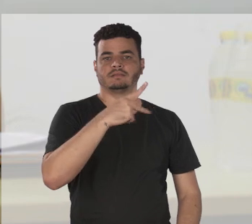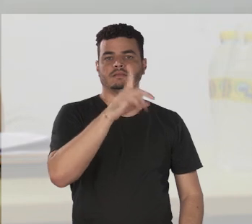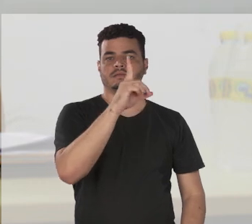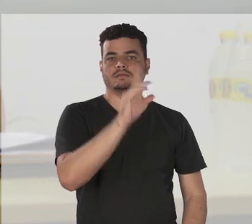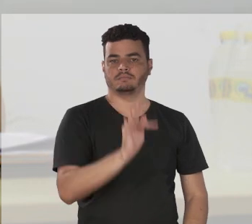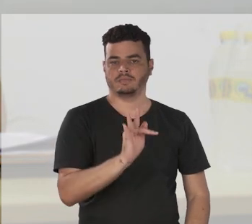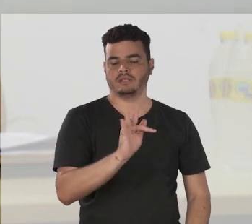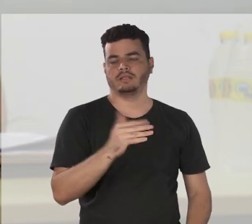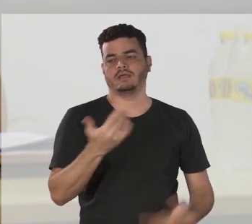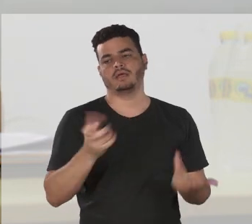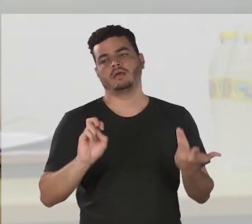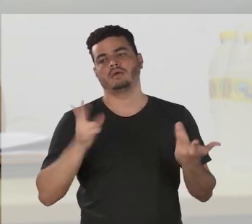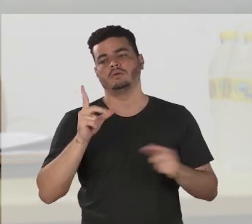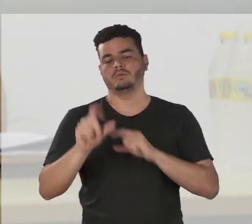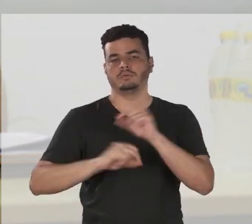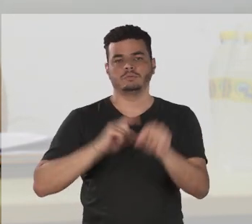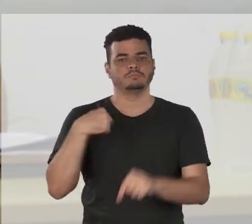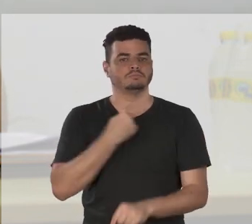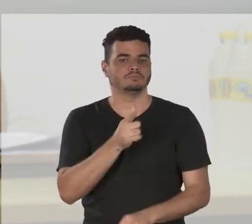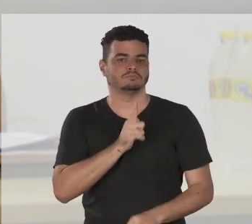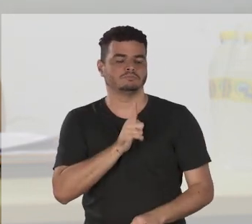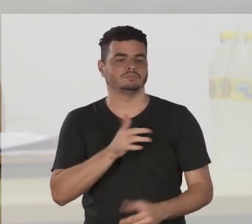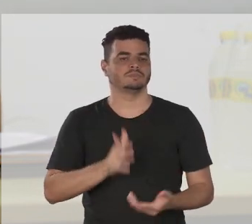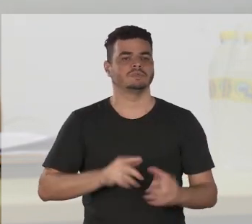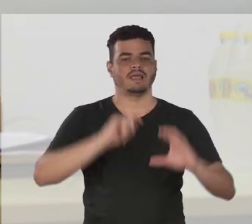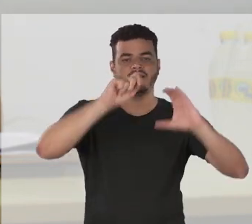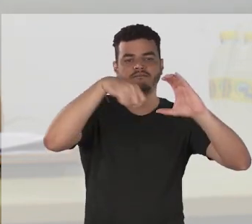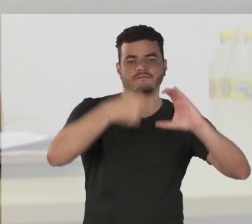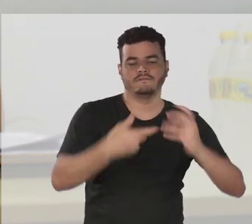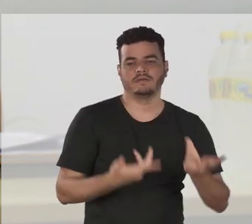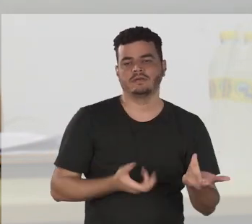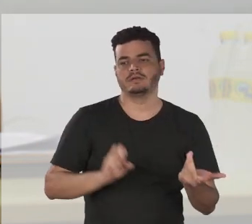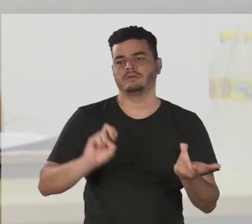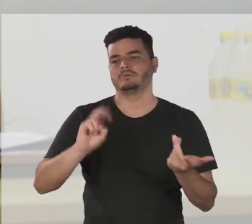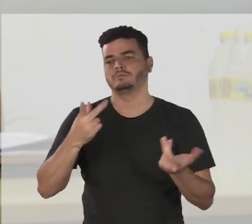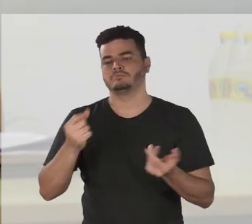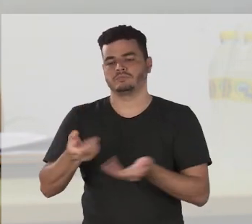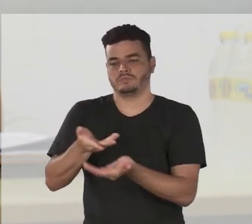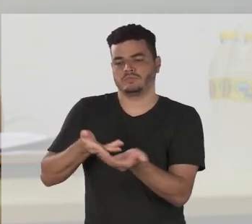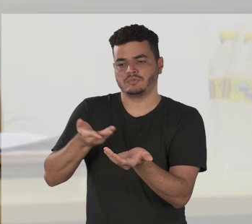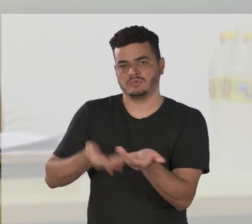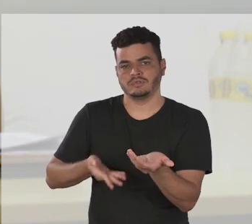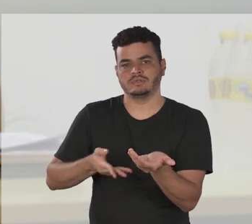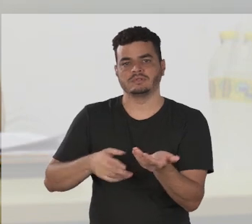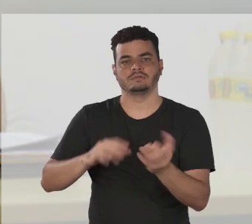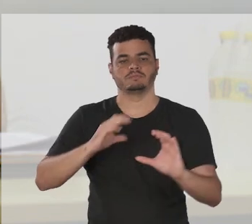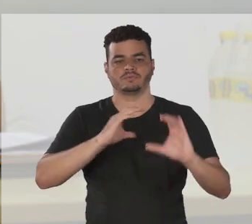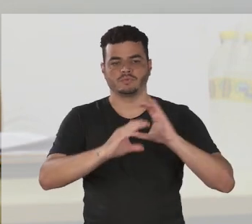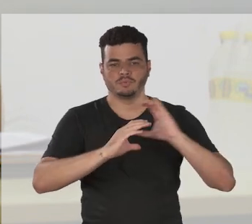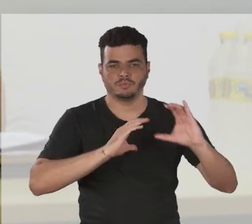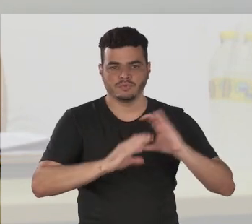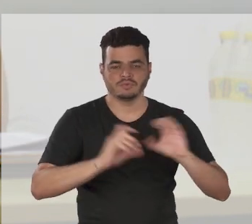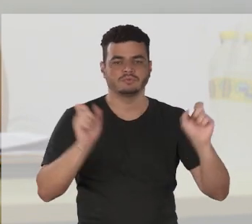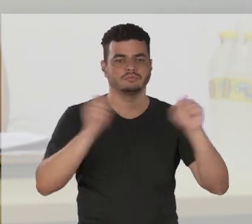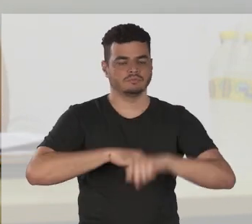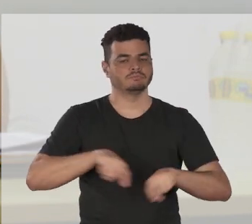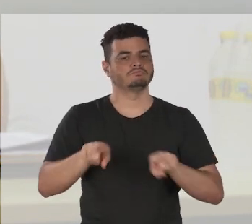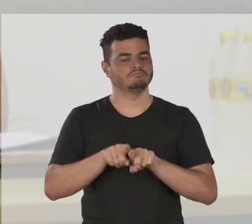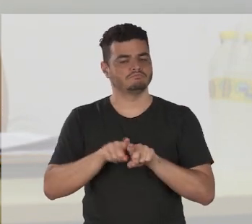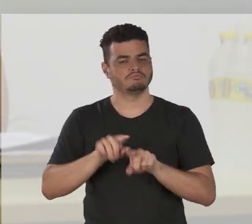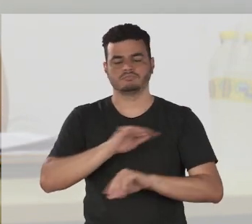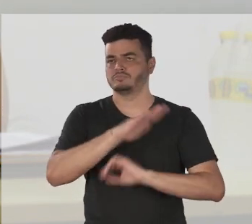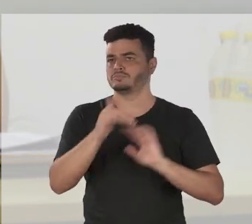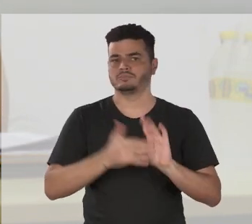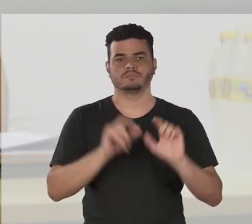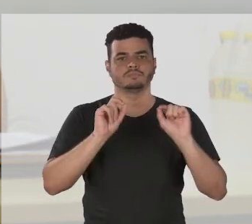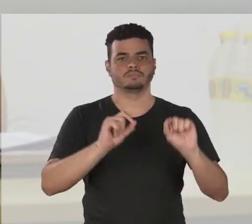em artigos, também há vários, também tenho acesso a vídeos, etc., como imprensa e também como um canal de comunicação,